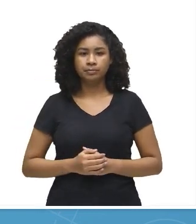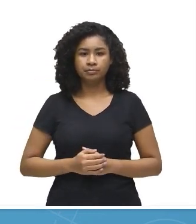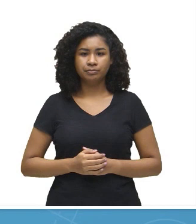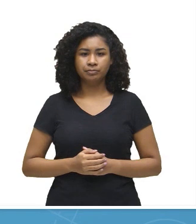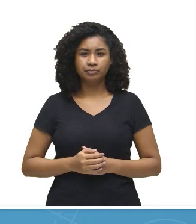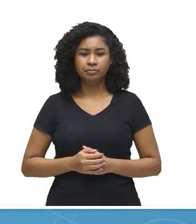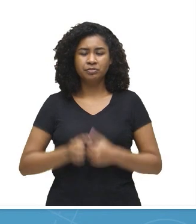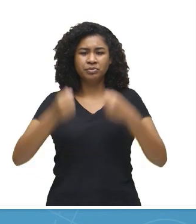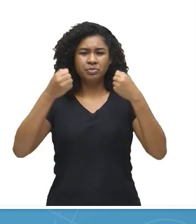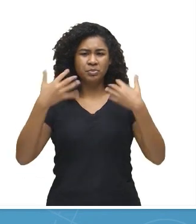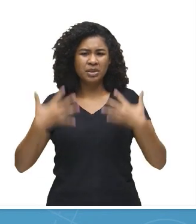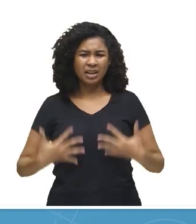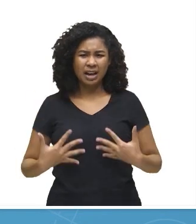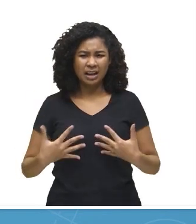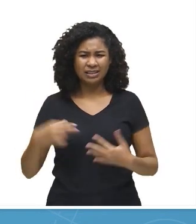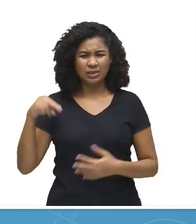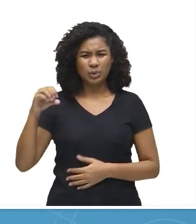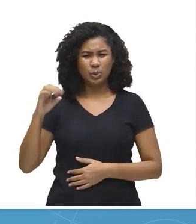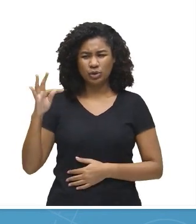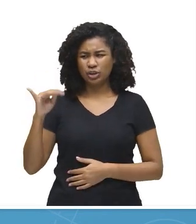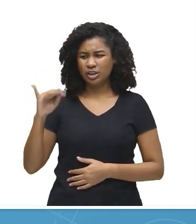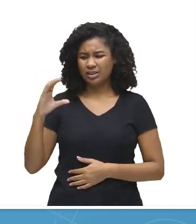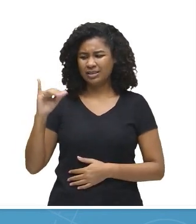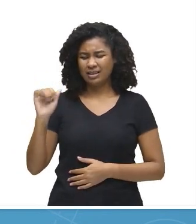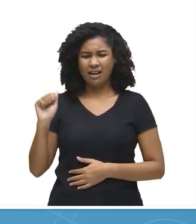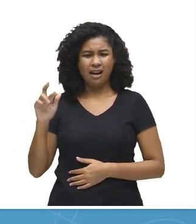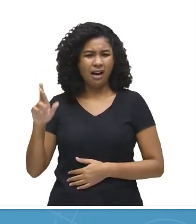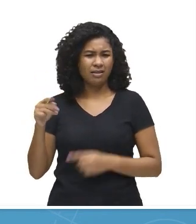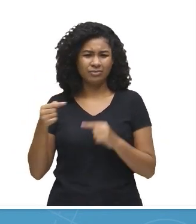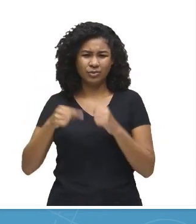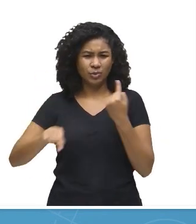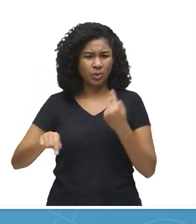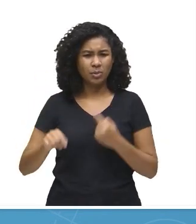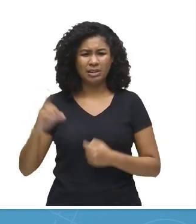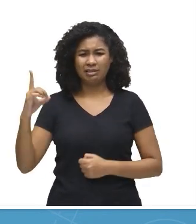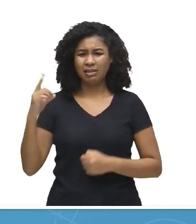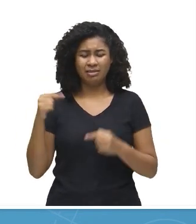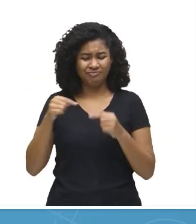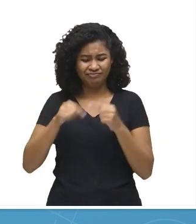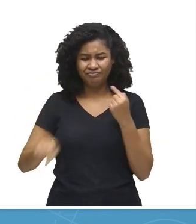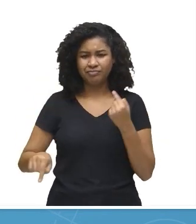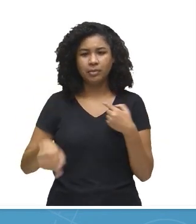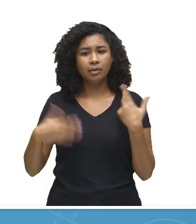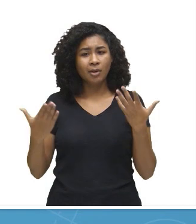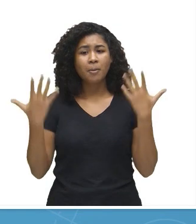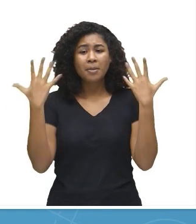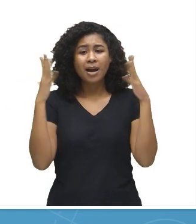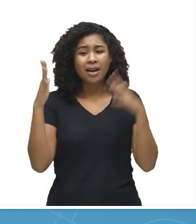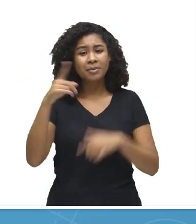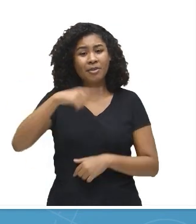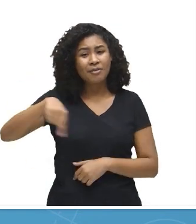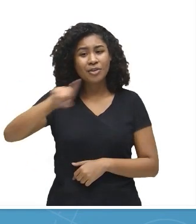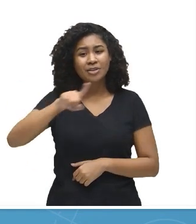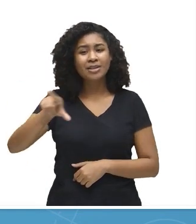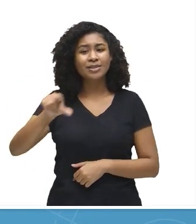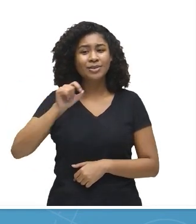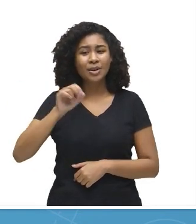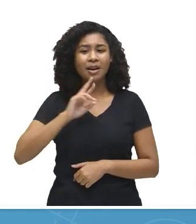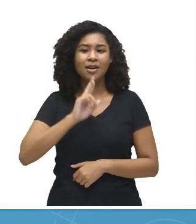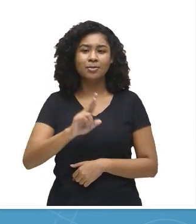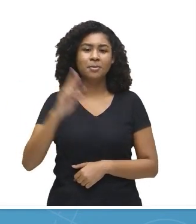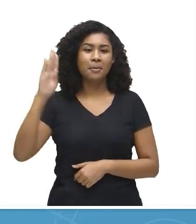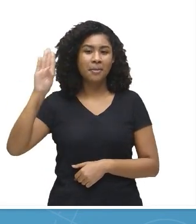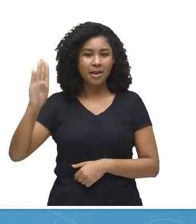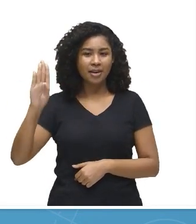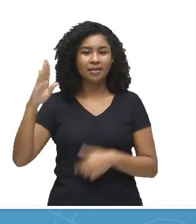nada a ver. A palavra noticiar, nada a ver. Letra D, argumentar também, nada a ver. Então, de parabéns a todos vocês que responderam a letra B,